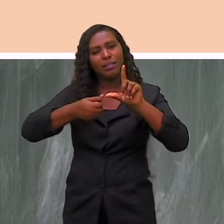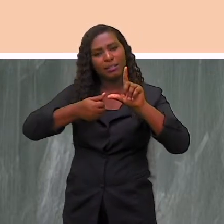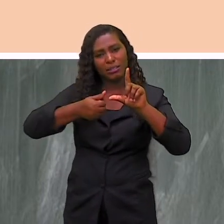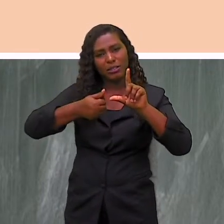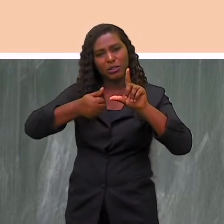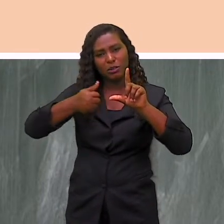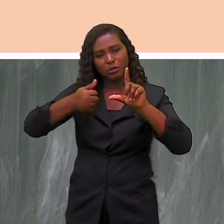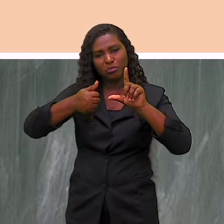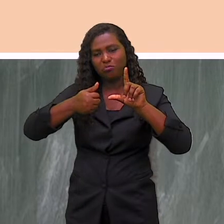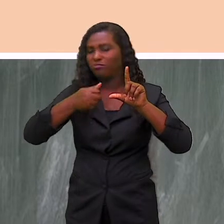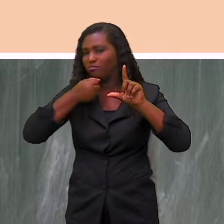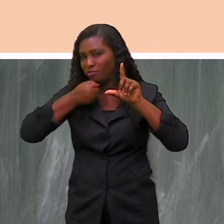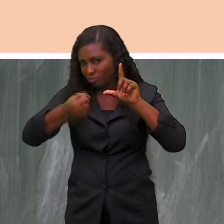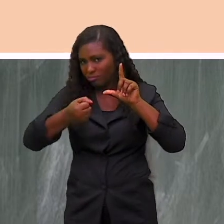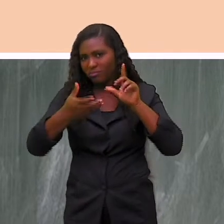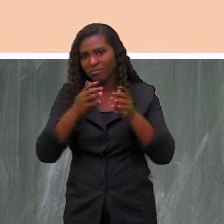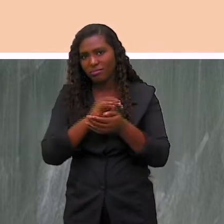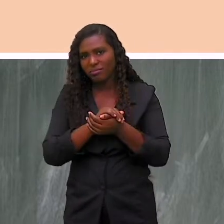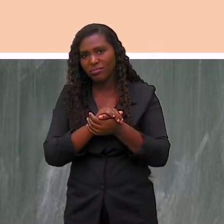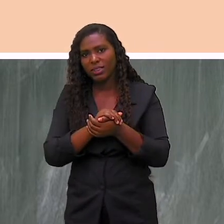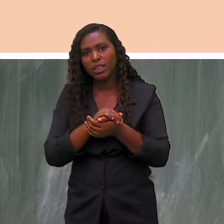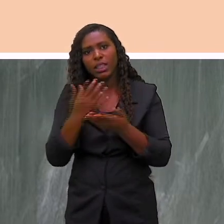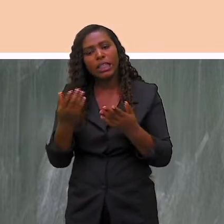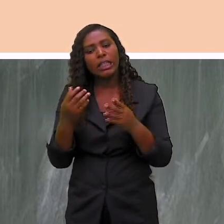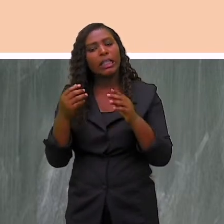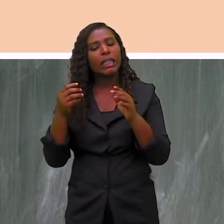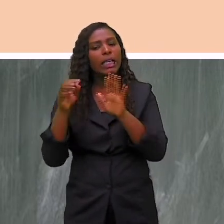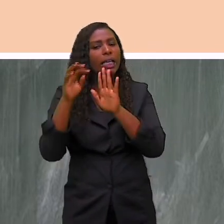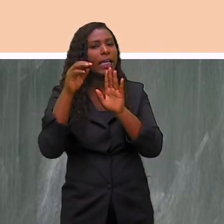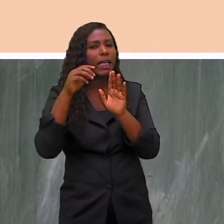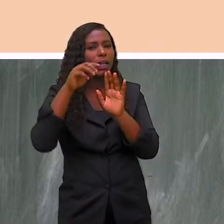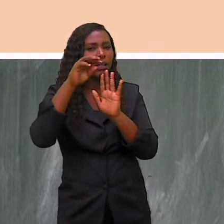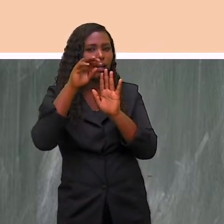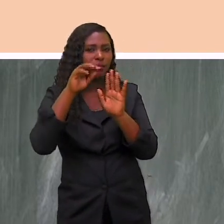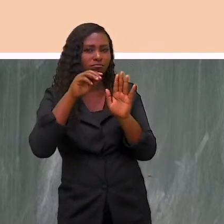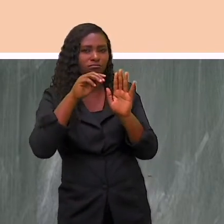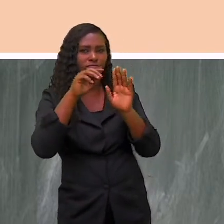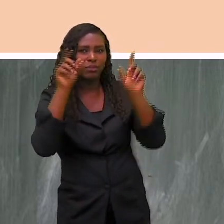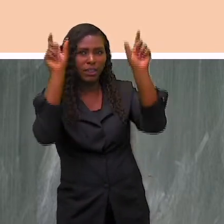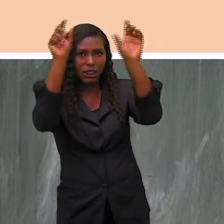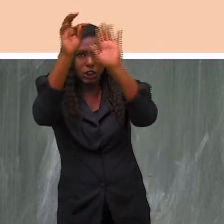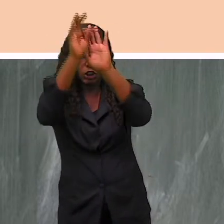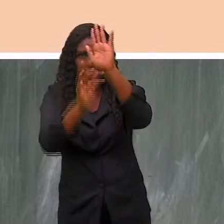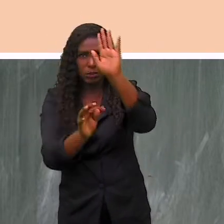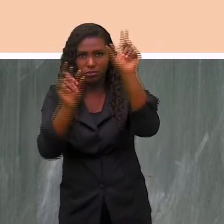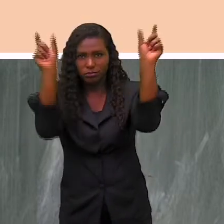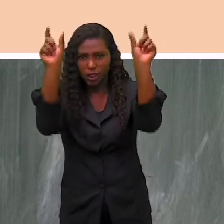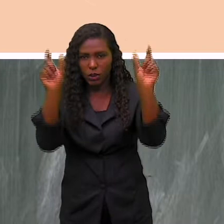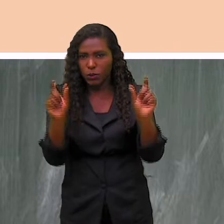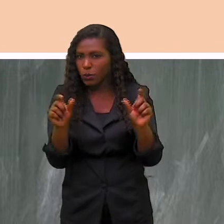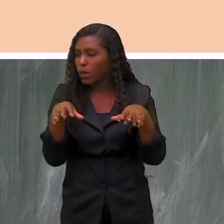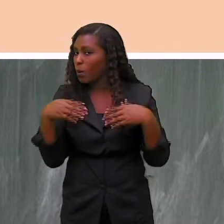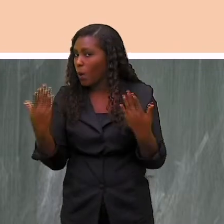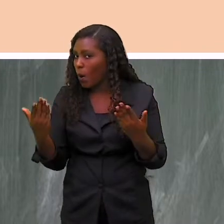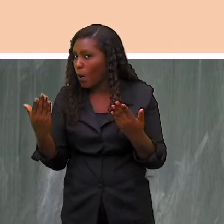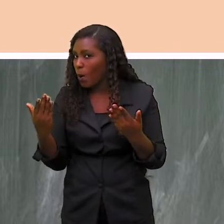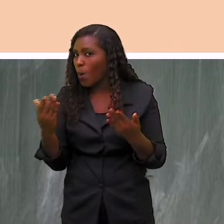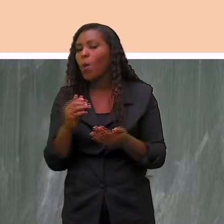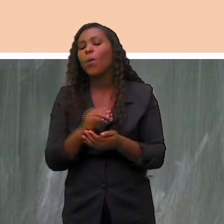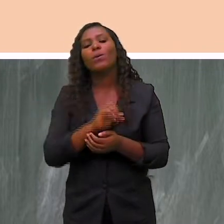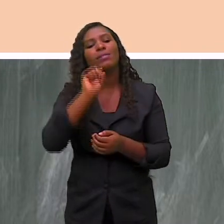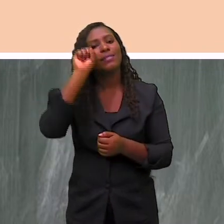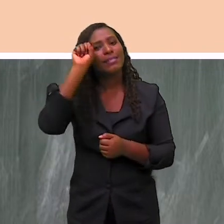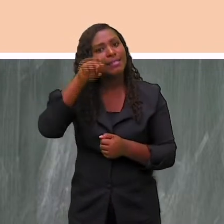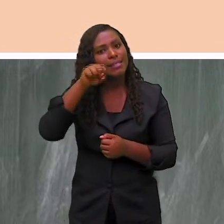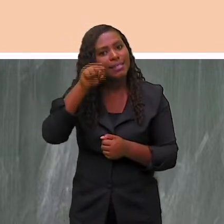textual? Qual a estrutura? Lembrei tipo? Ele faz parte da tipologia dissertativa.